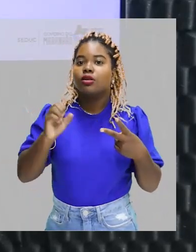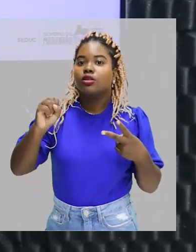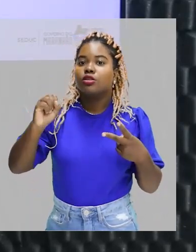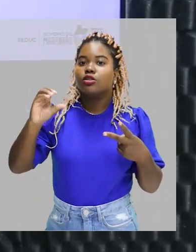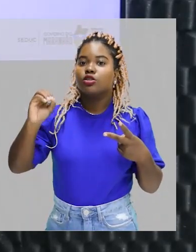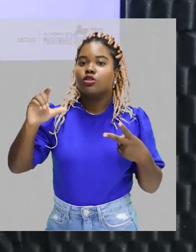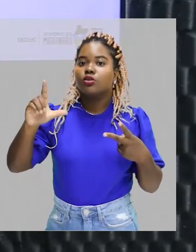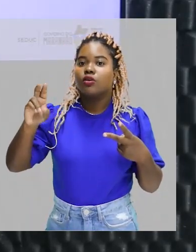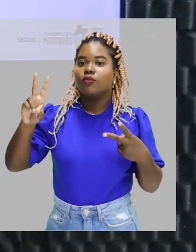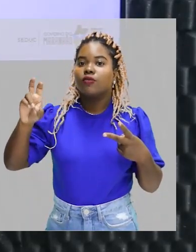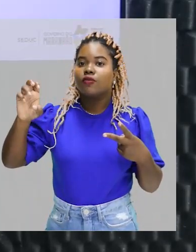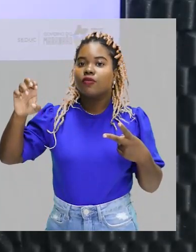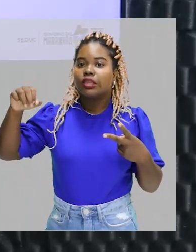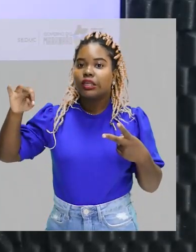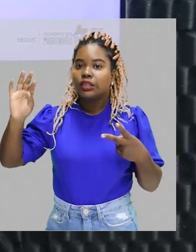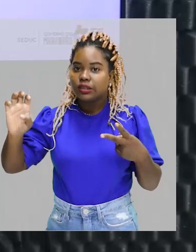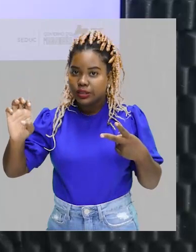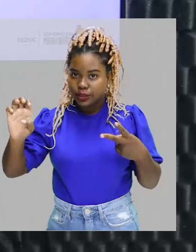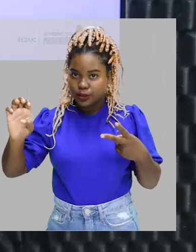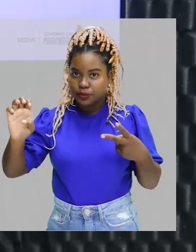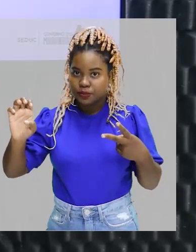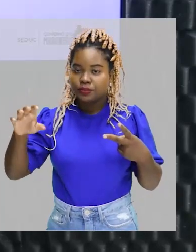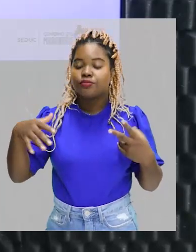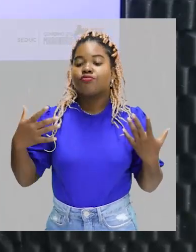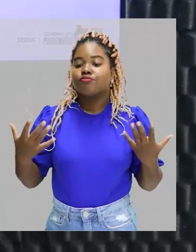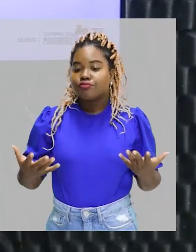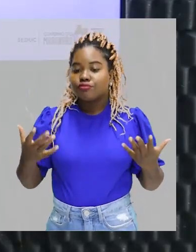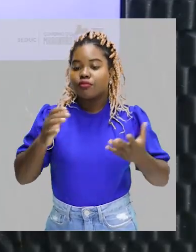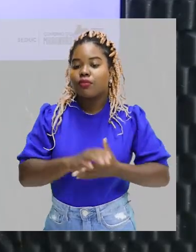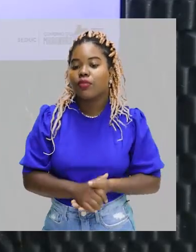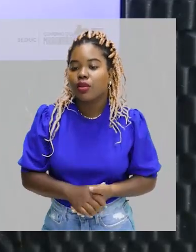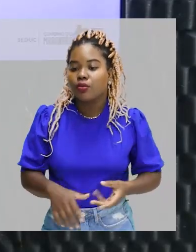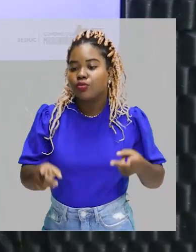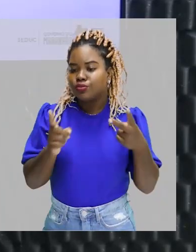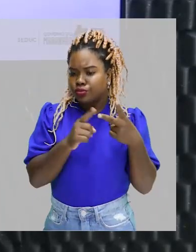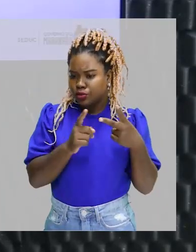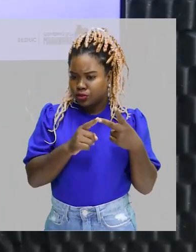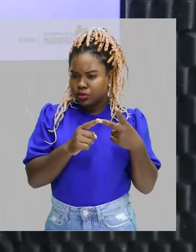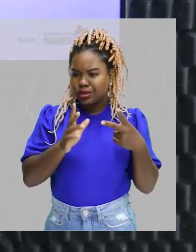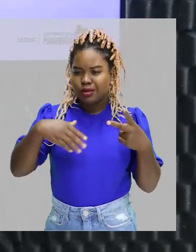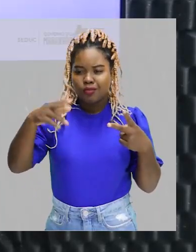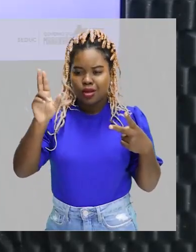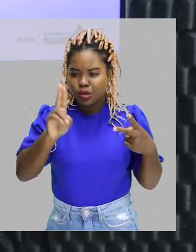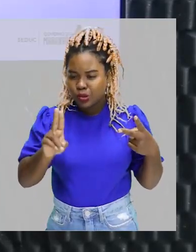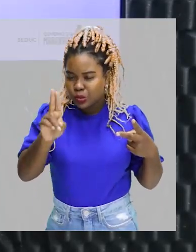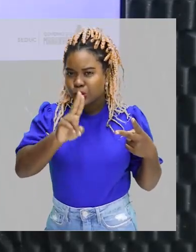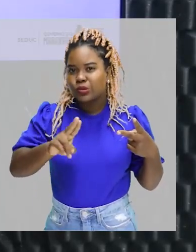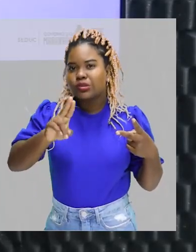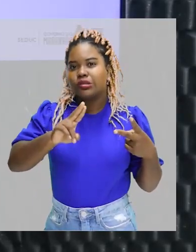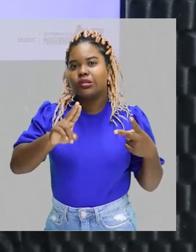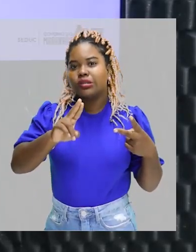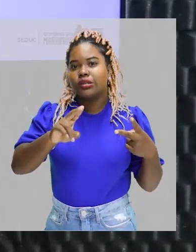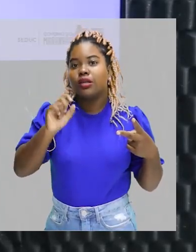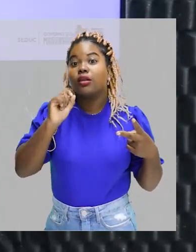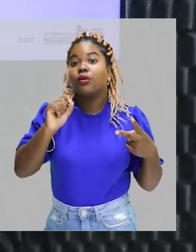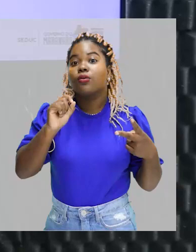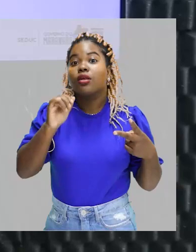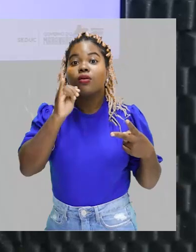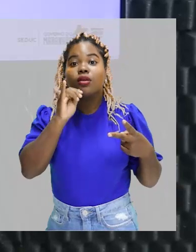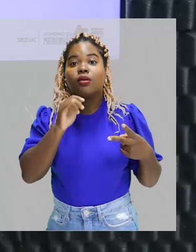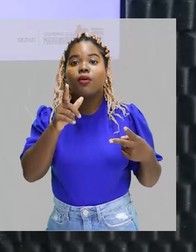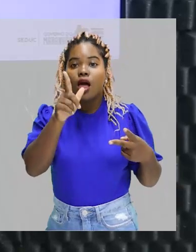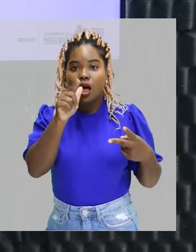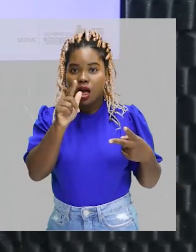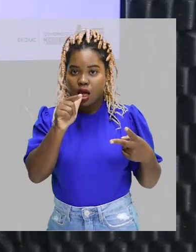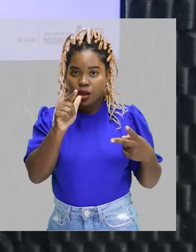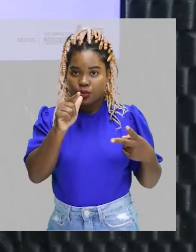solvente. Normalmente ou geralmente, o solvente que a gente mais utiliza é a água, certo? Então, o